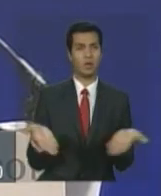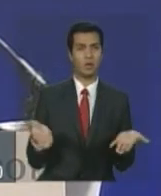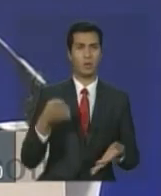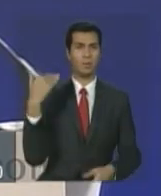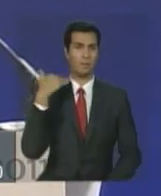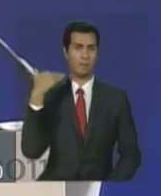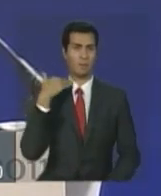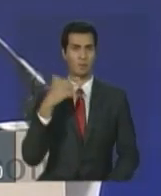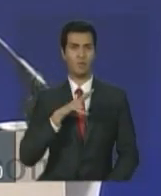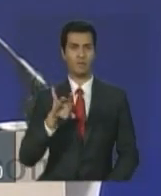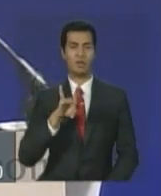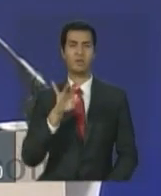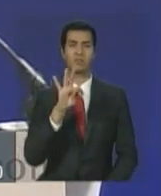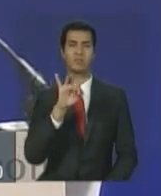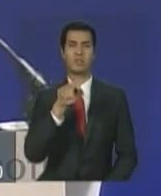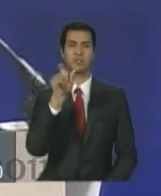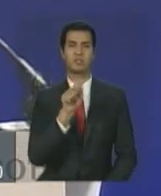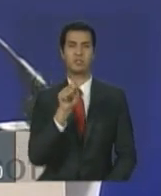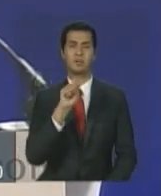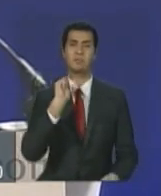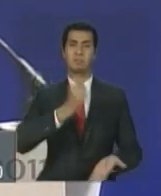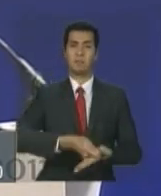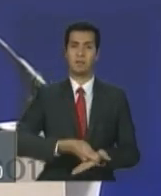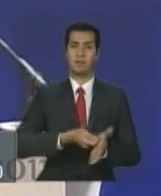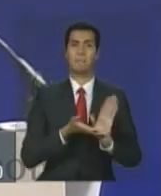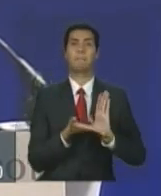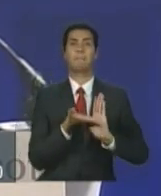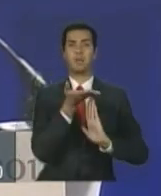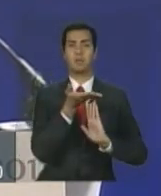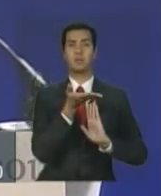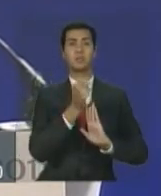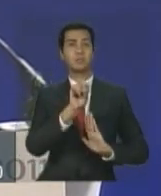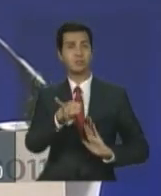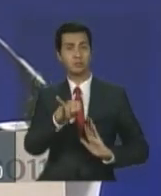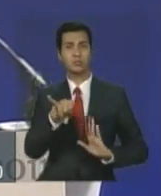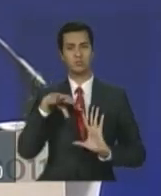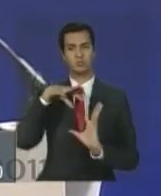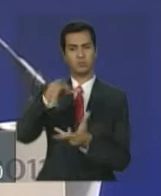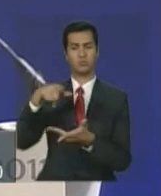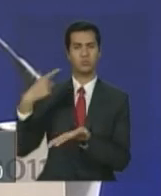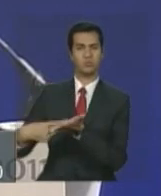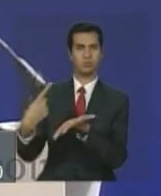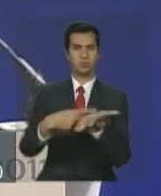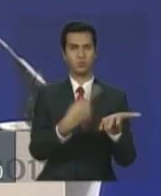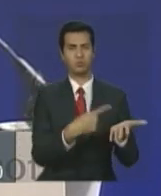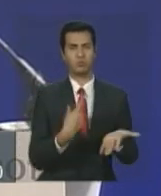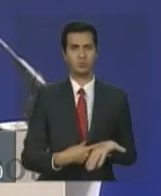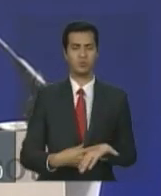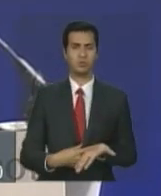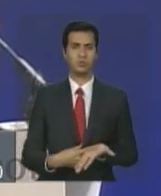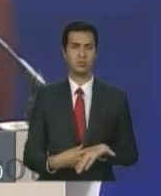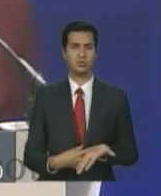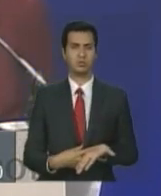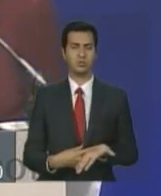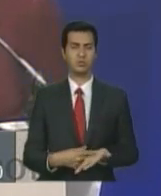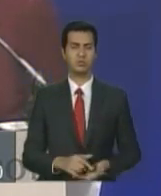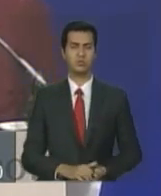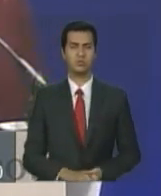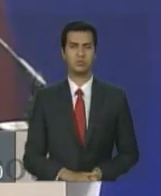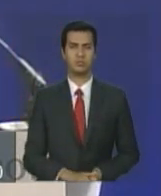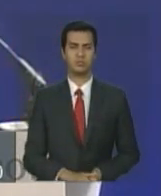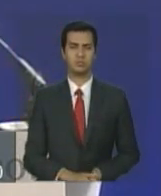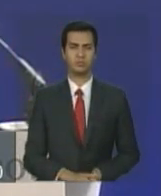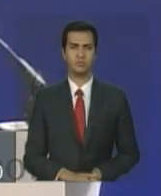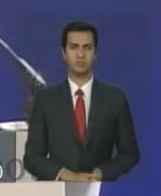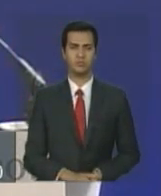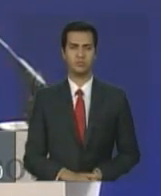uma taxação maior a partir, se houver um acordo global em torno dessa taxação? Bom,